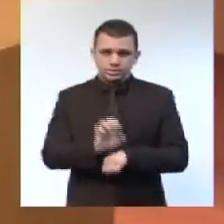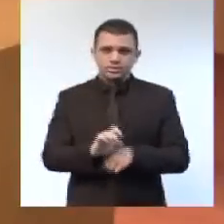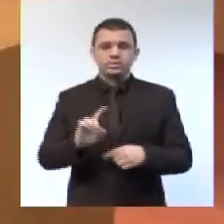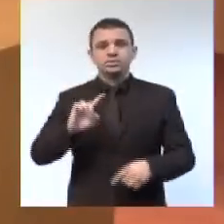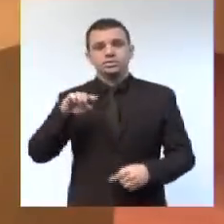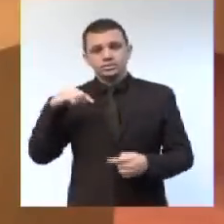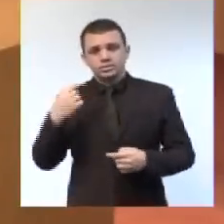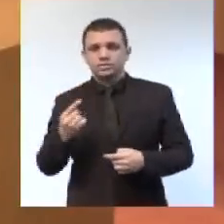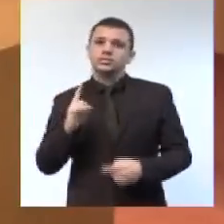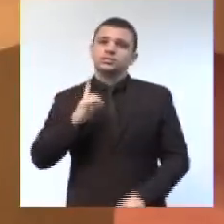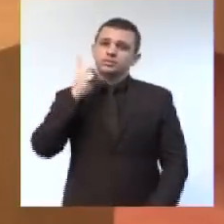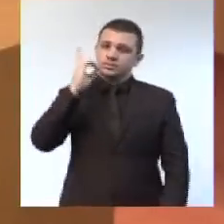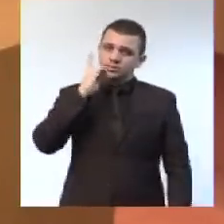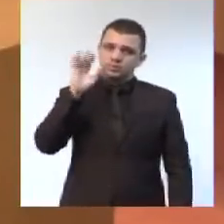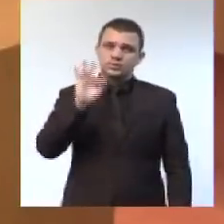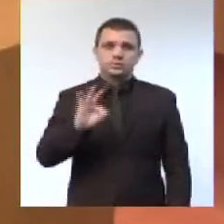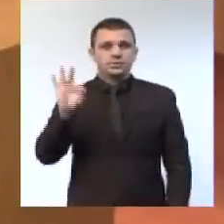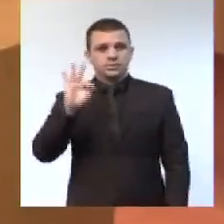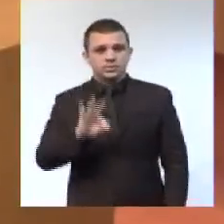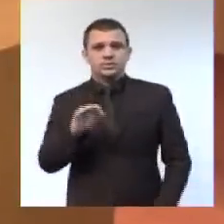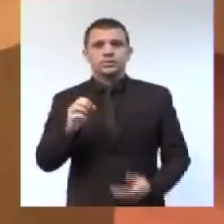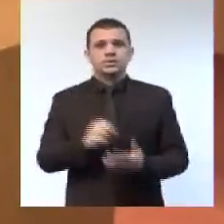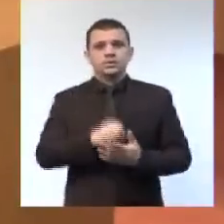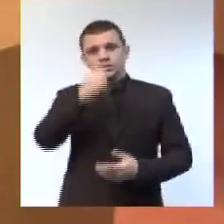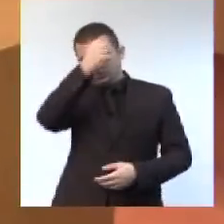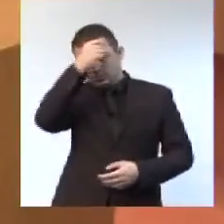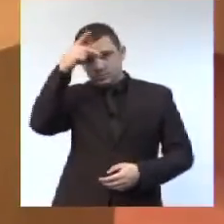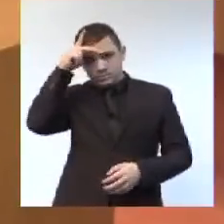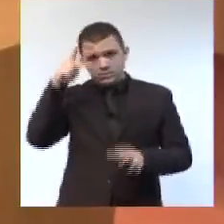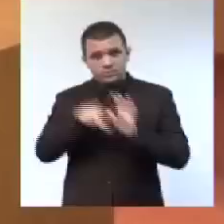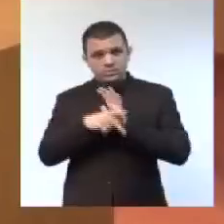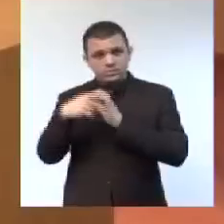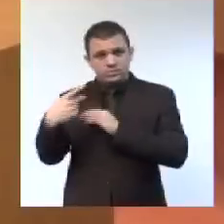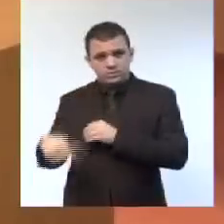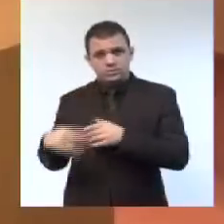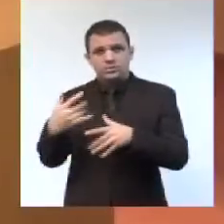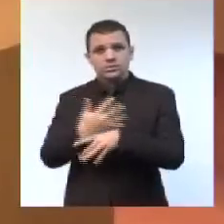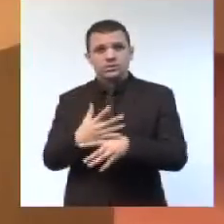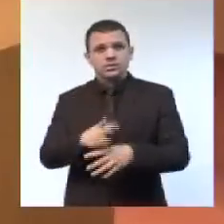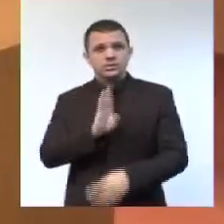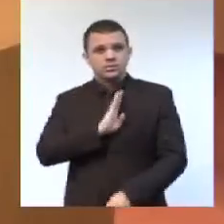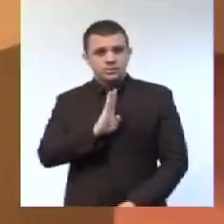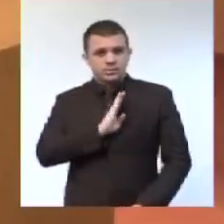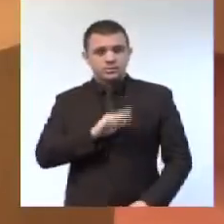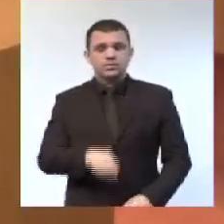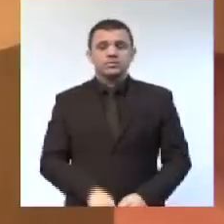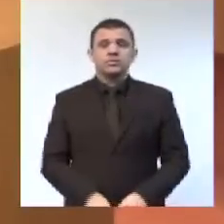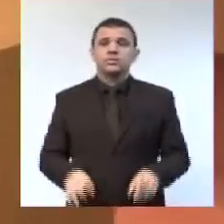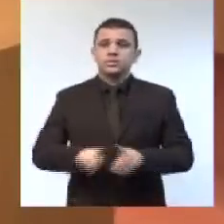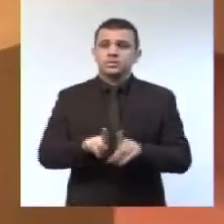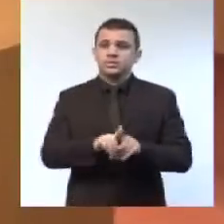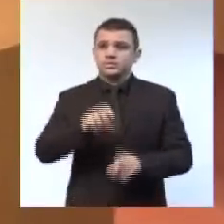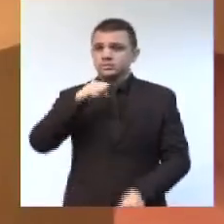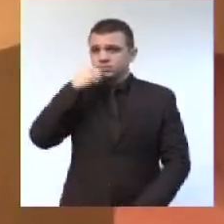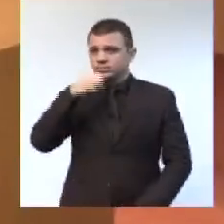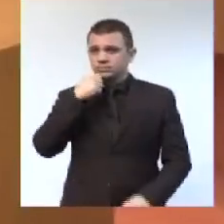federal, prefeito da cidade dele, Bacabal, senador por duas